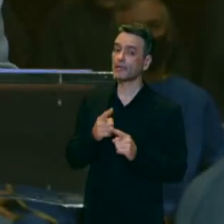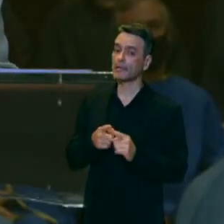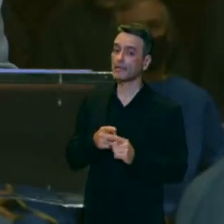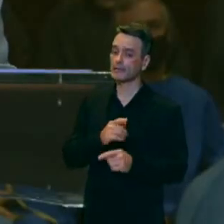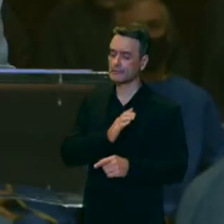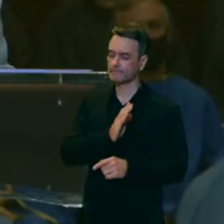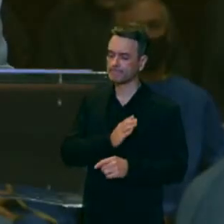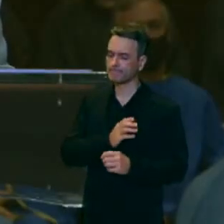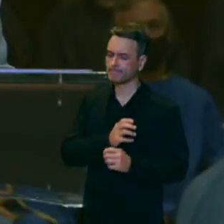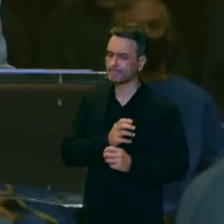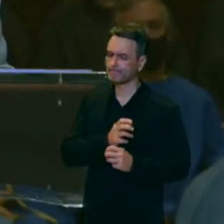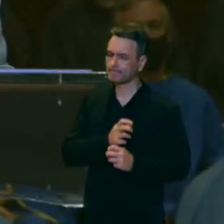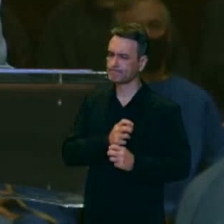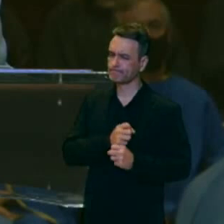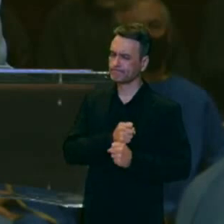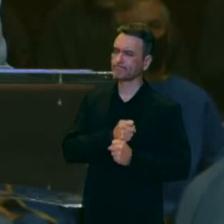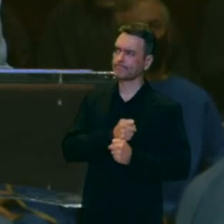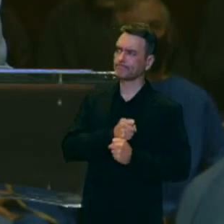nosso coração.